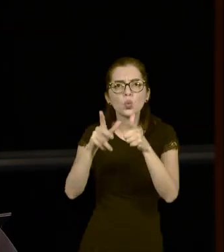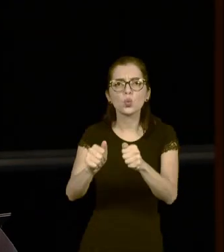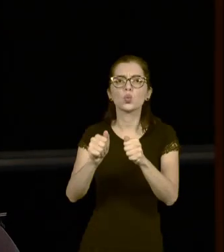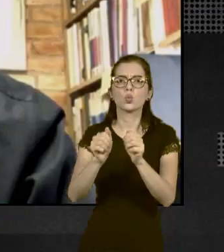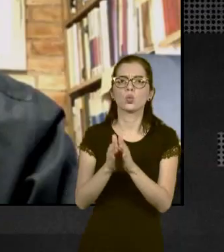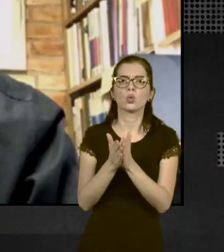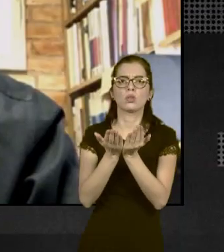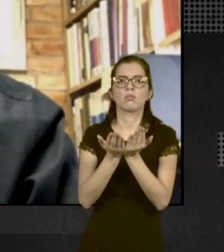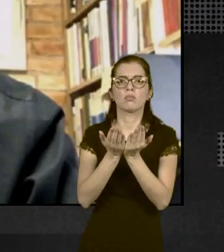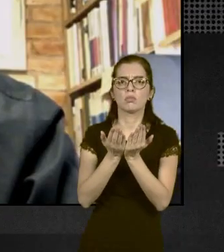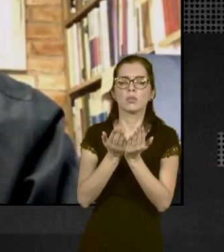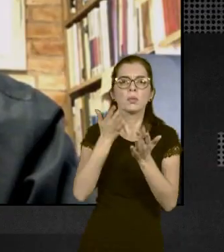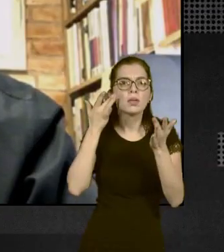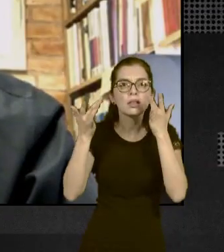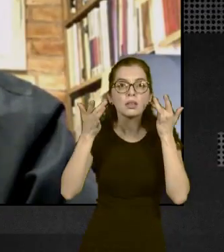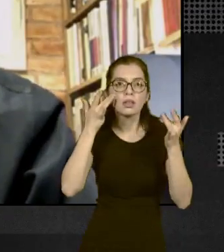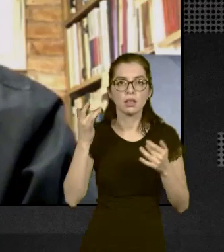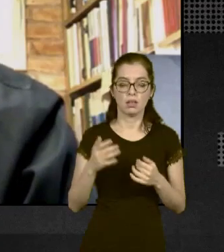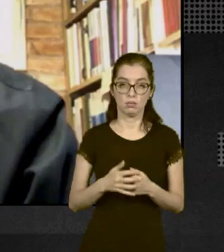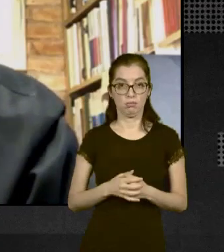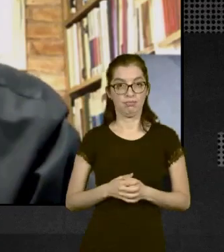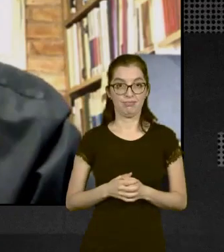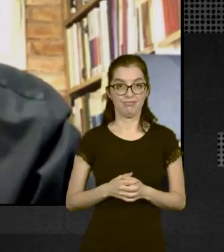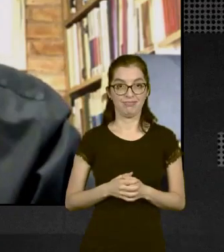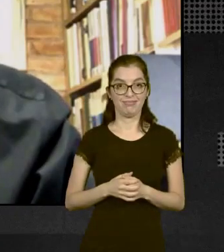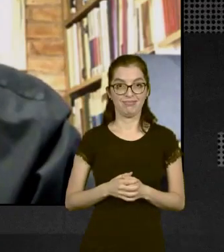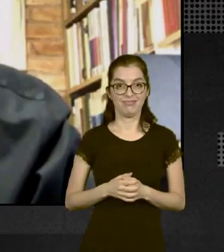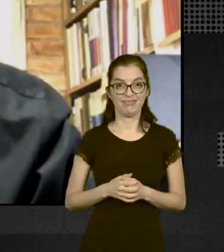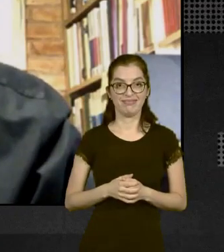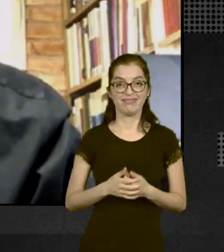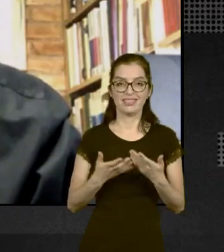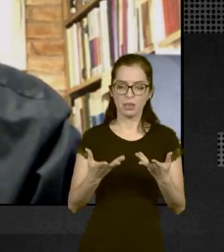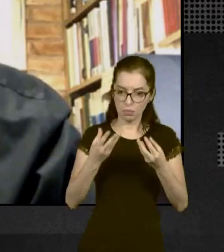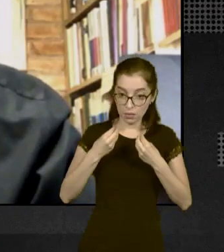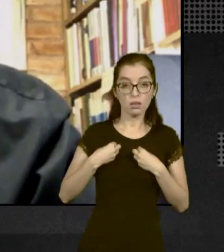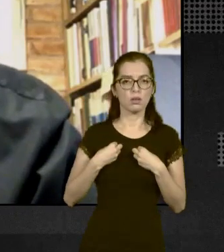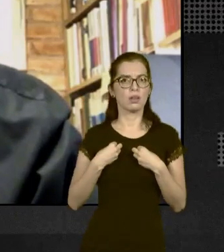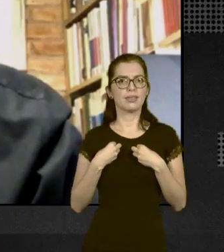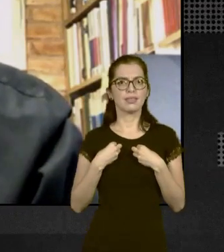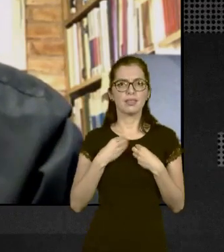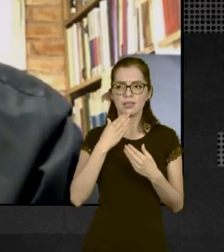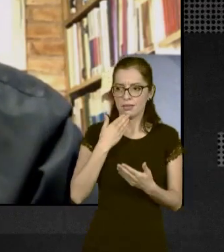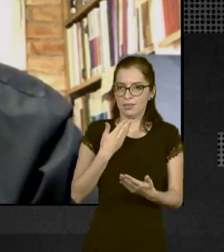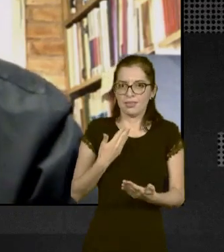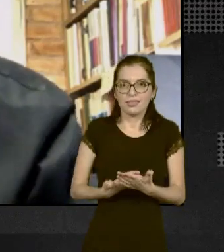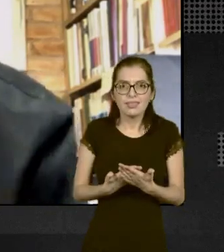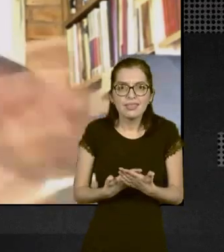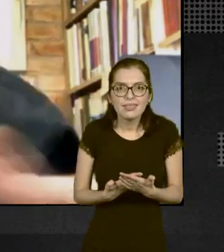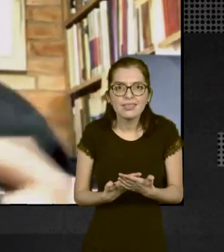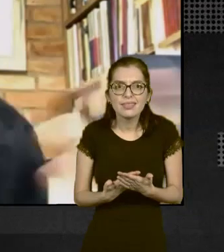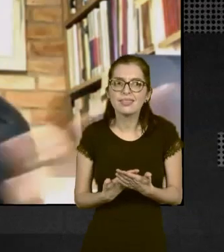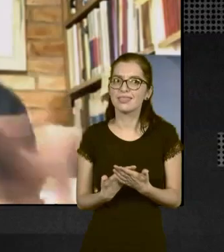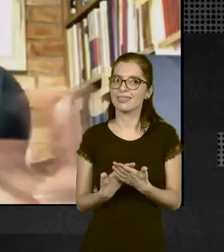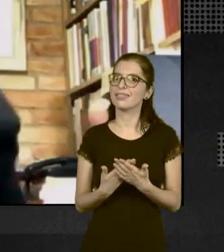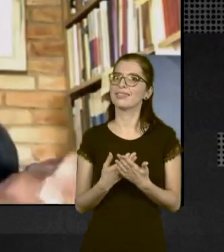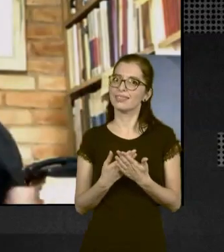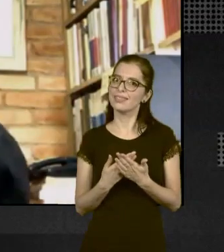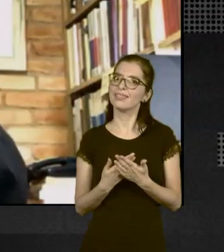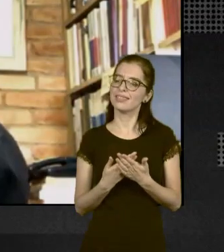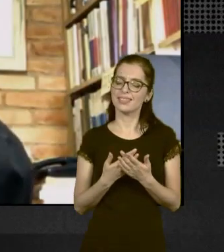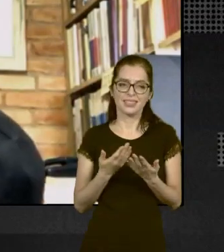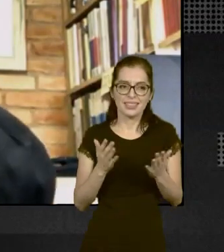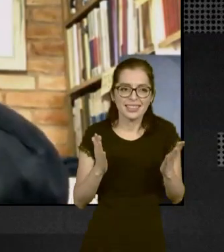teatro. Mano. Olha só, que Você coisa tem livros linda. de teatro? Falou para mim. Eu disse: acho que tenho,